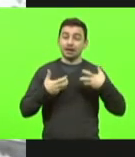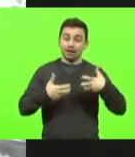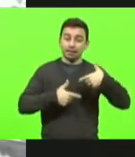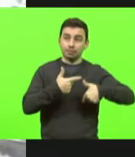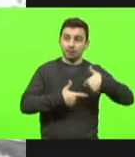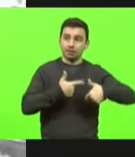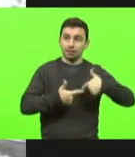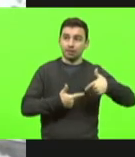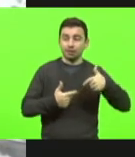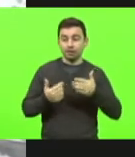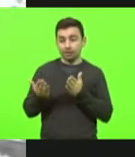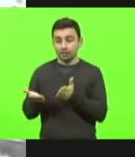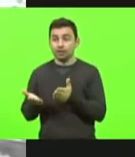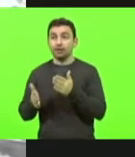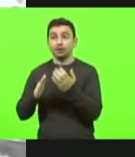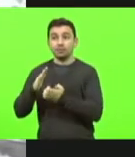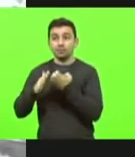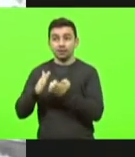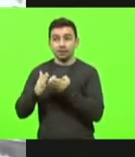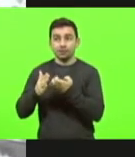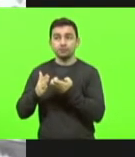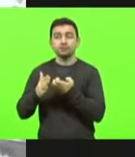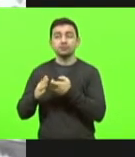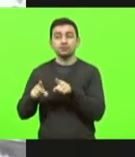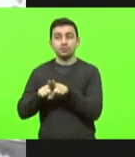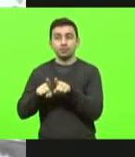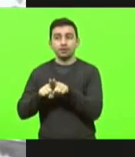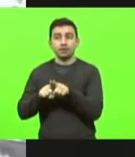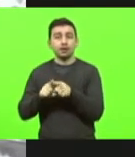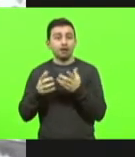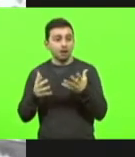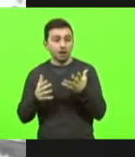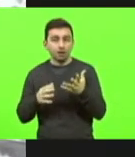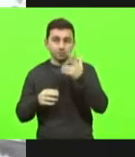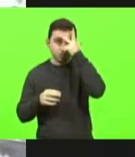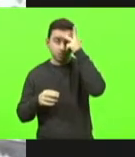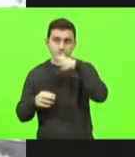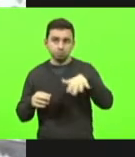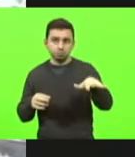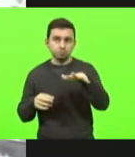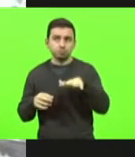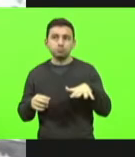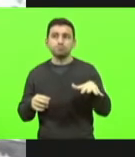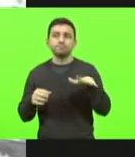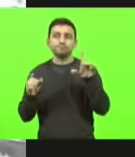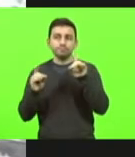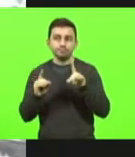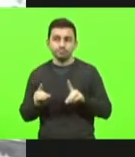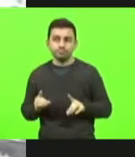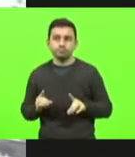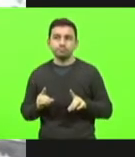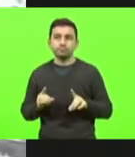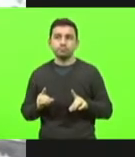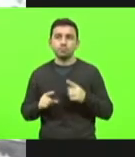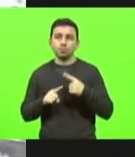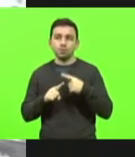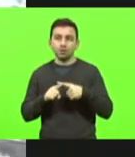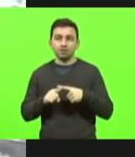trabalho e também as empresas que buscam também pessoas com deficiência, porque tem